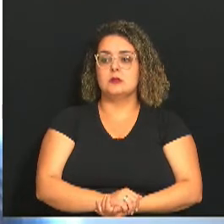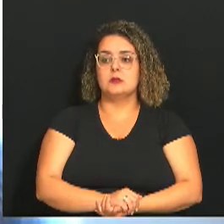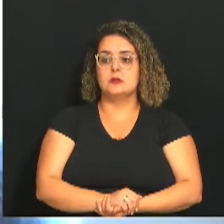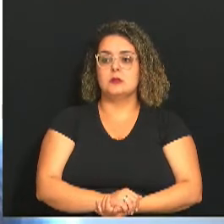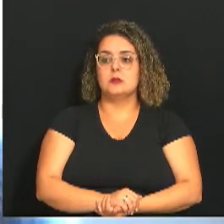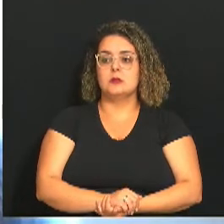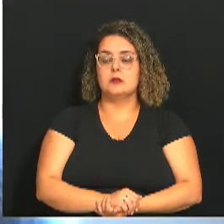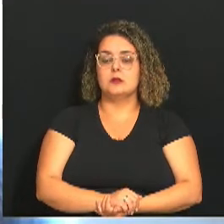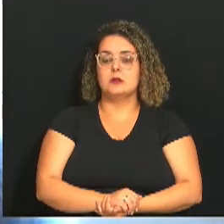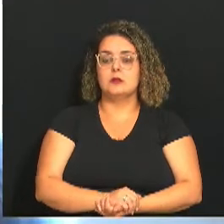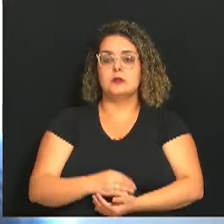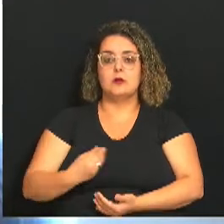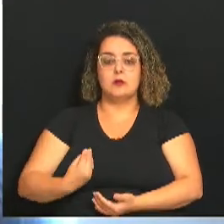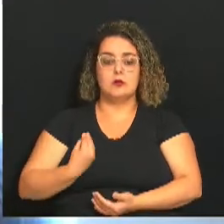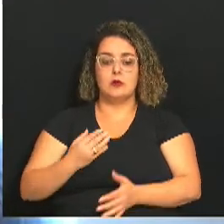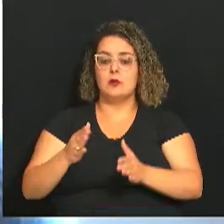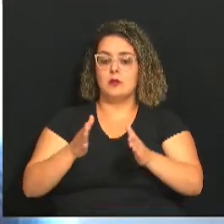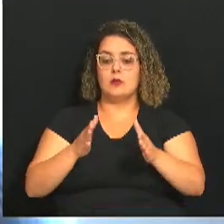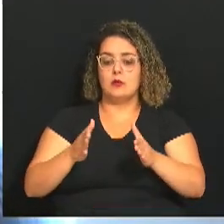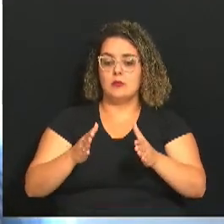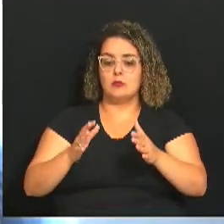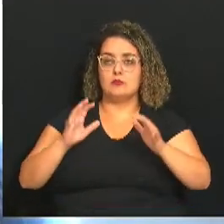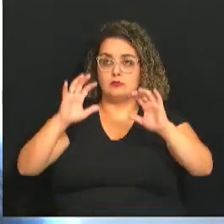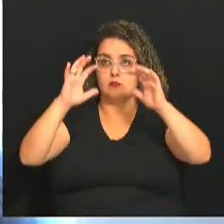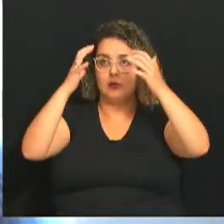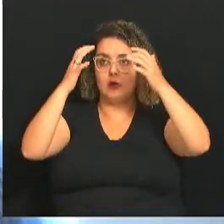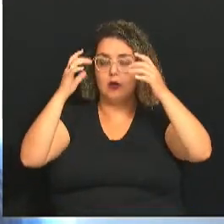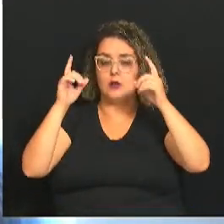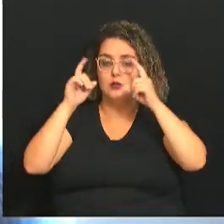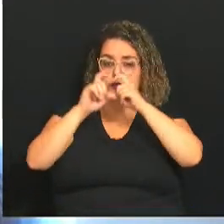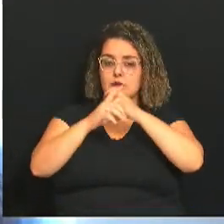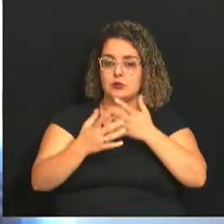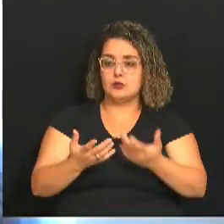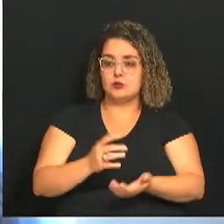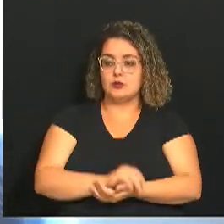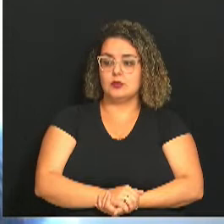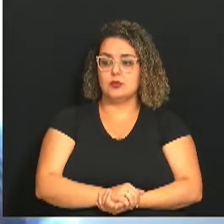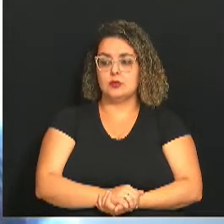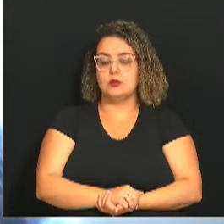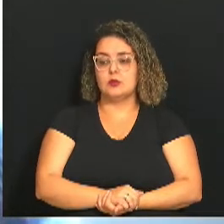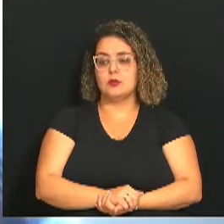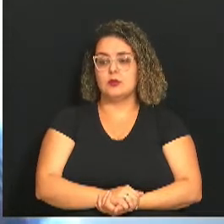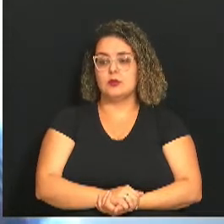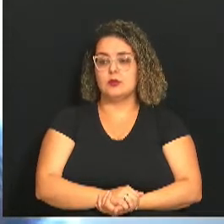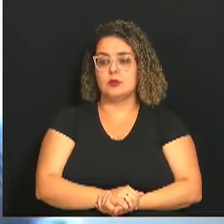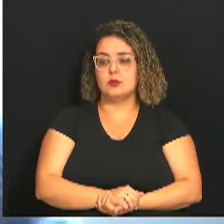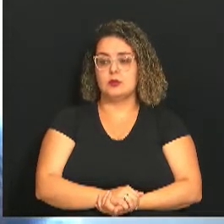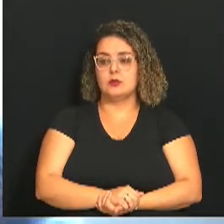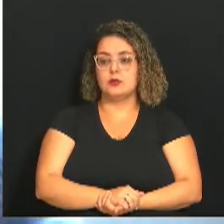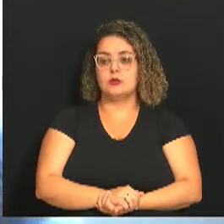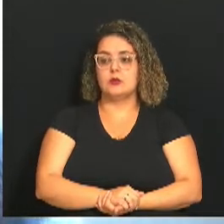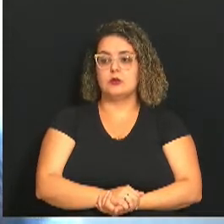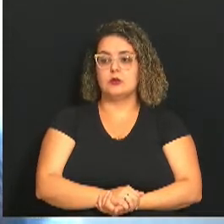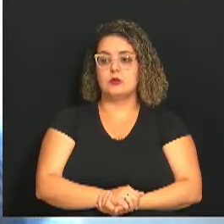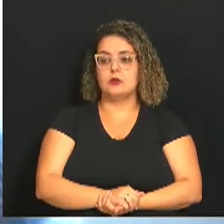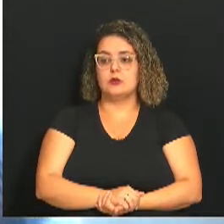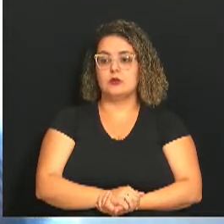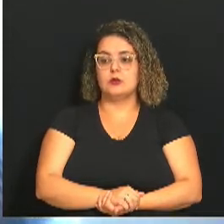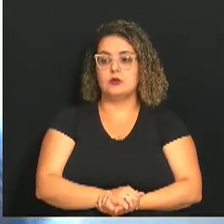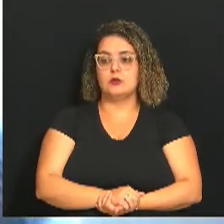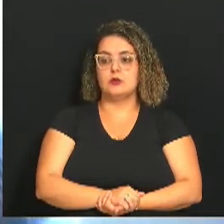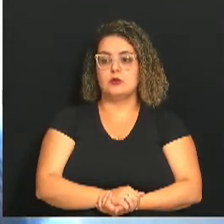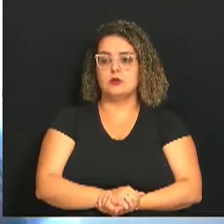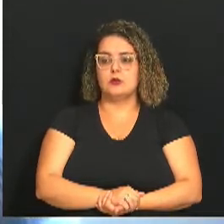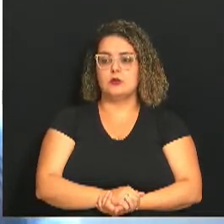meteorológicos extremos, né? A gente não pode ficar à mercê do achismo, né?